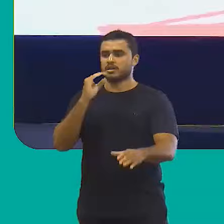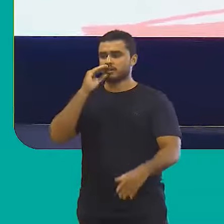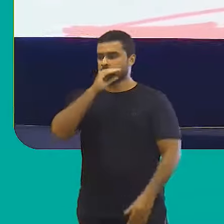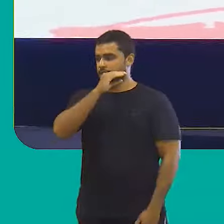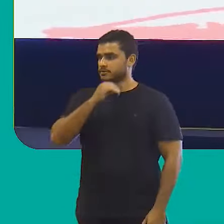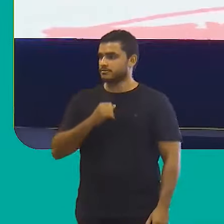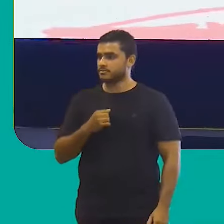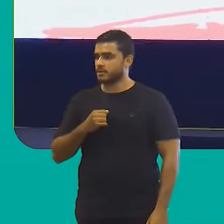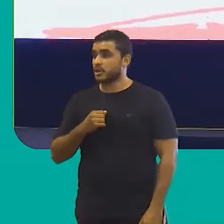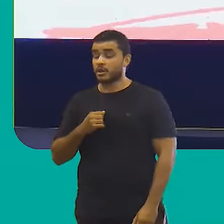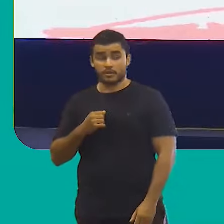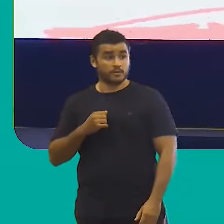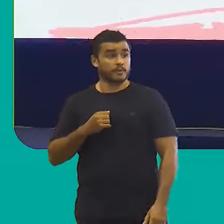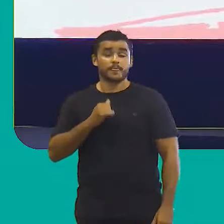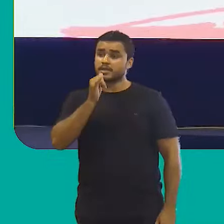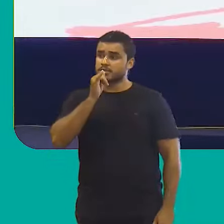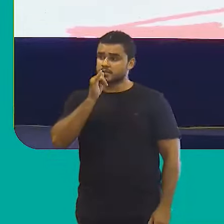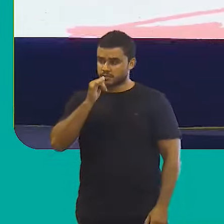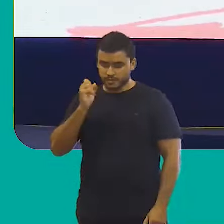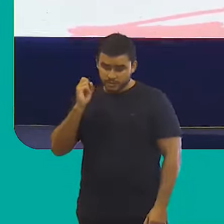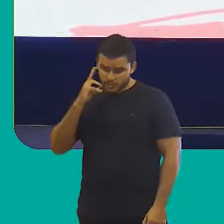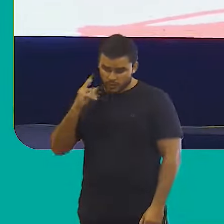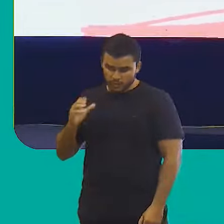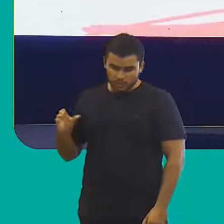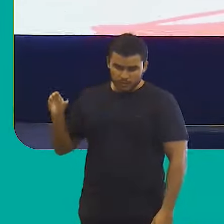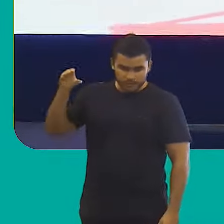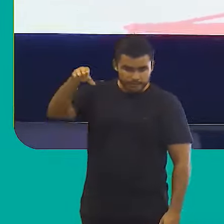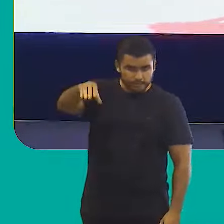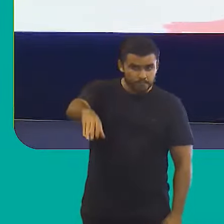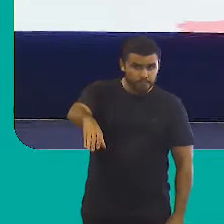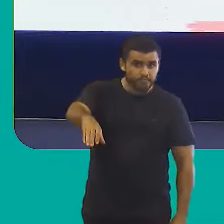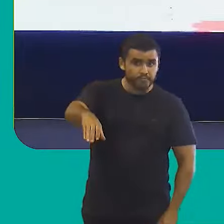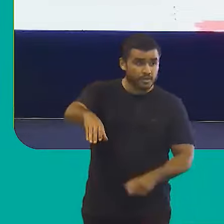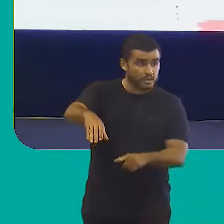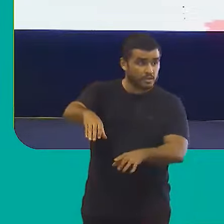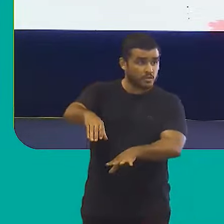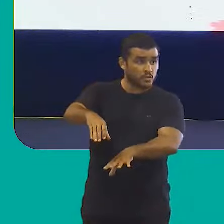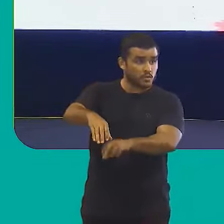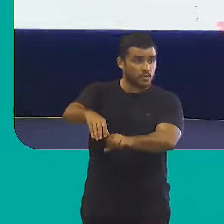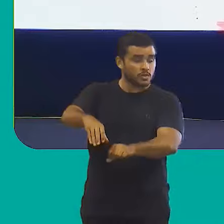meu celular e botar ali no fogão, ele carrega?